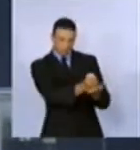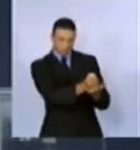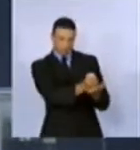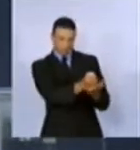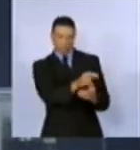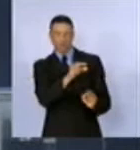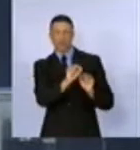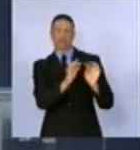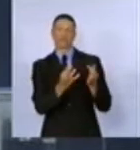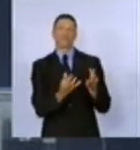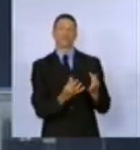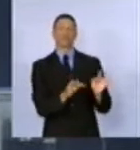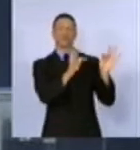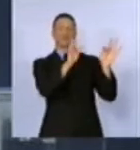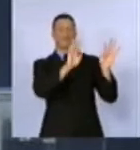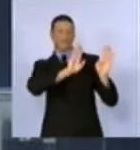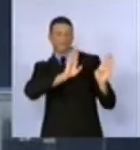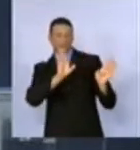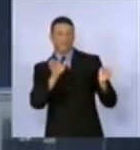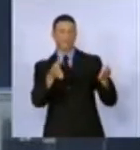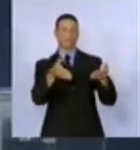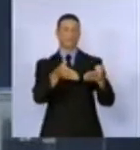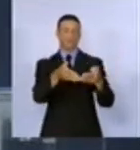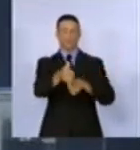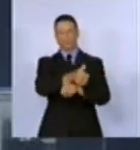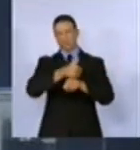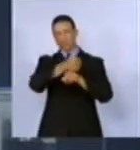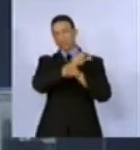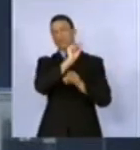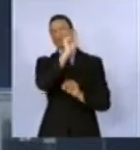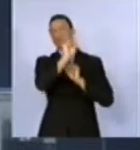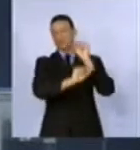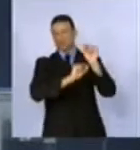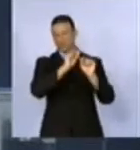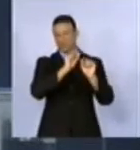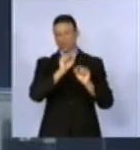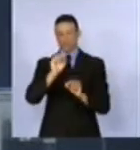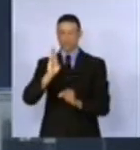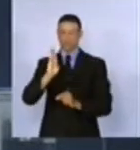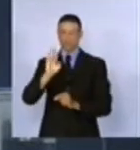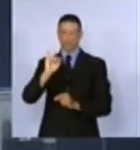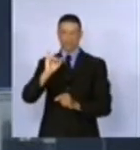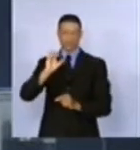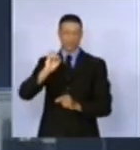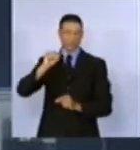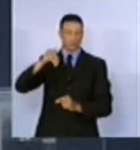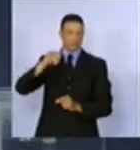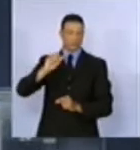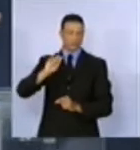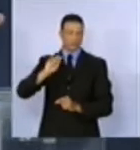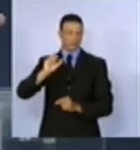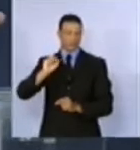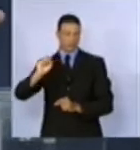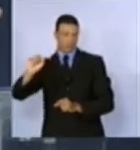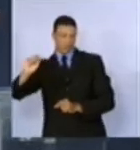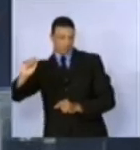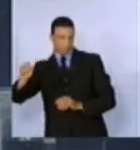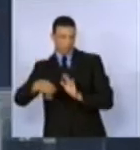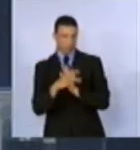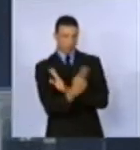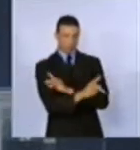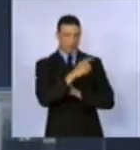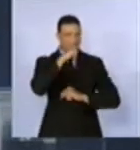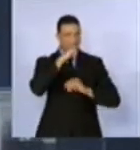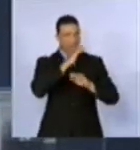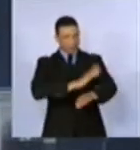novas rotas tecnológicas voltadas para um melhor aproveitamento da biomassa de cana e é para fins energéticos